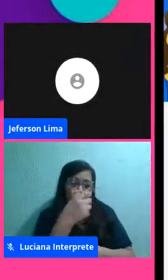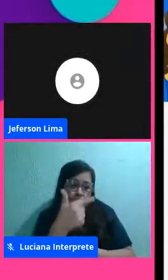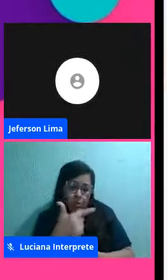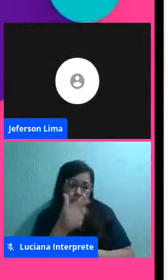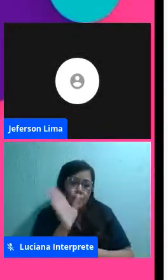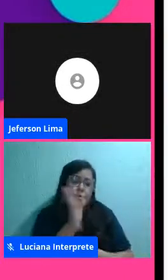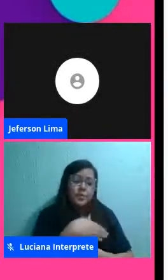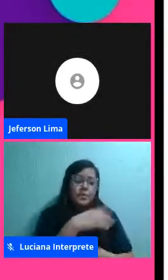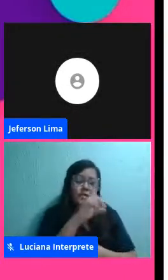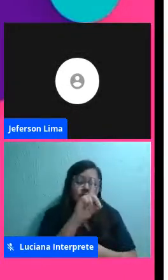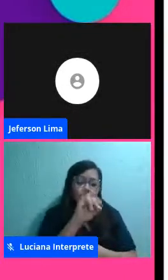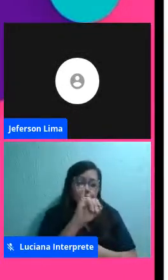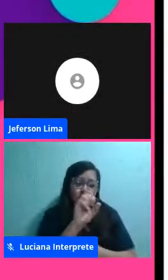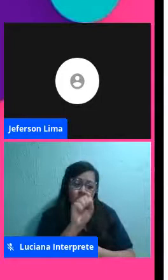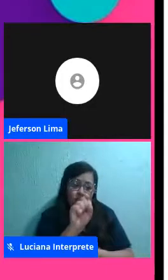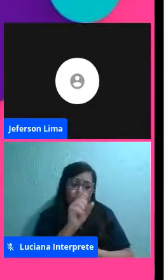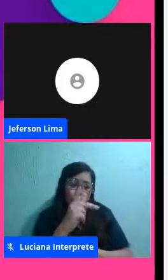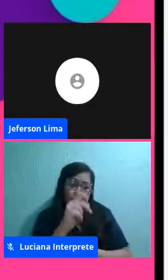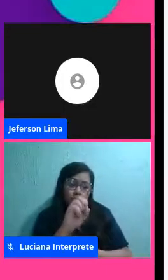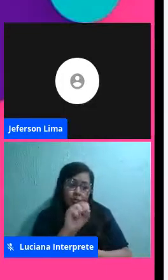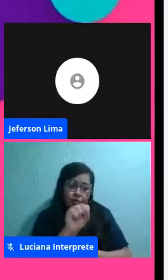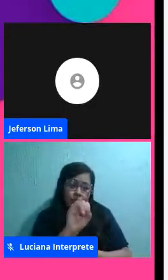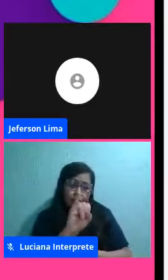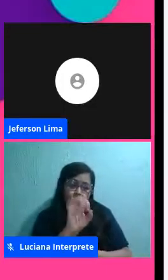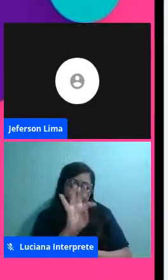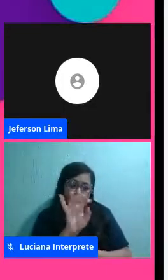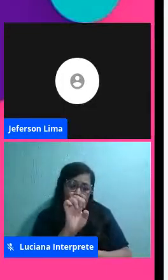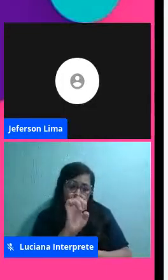aqui. Não era você não.